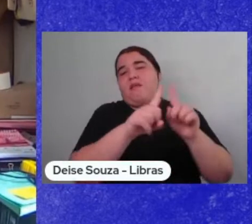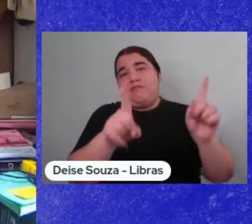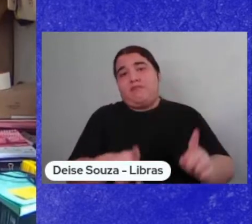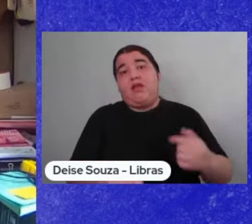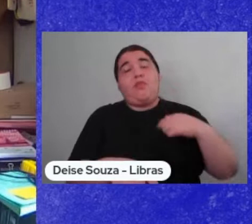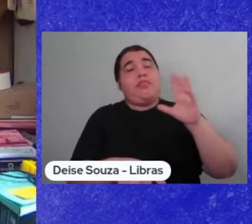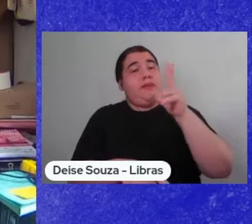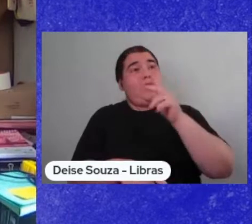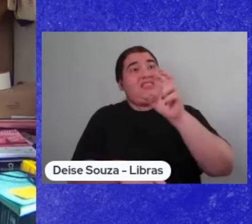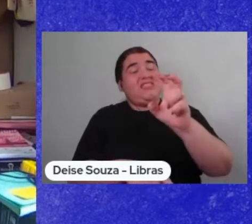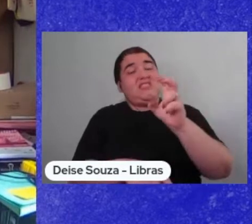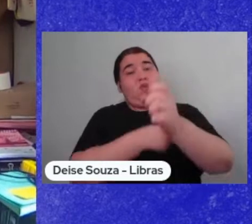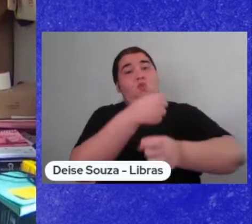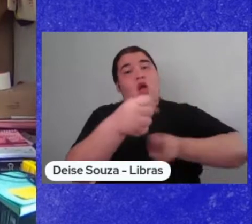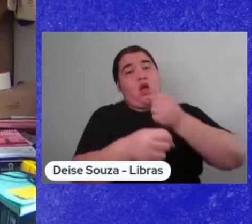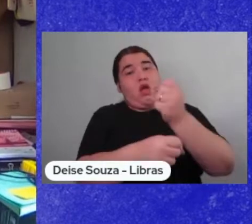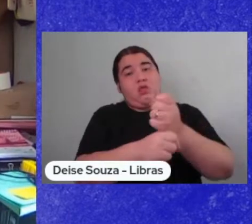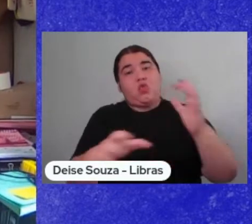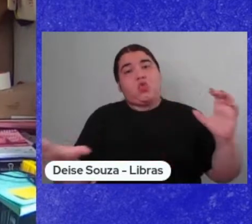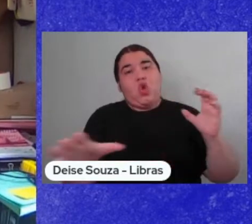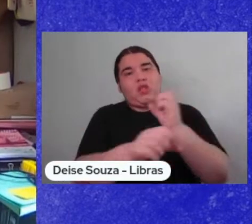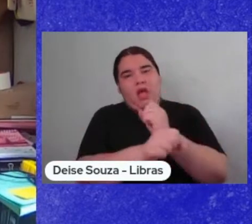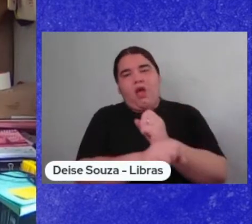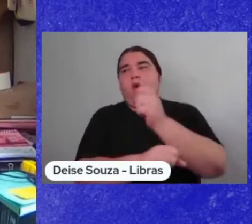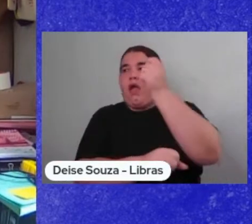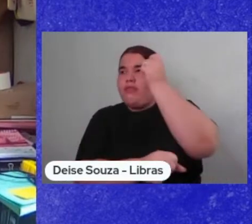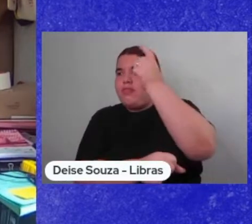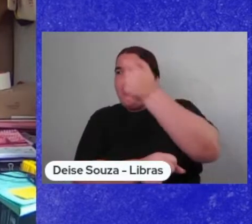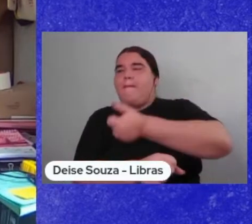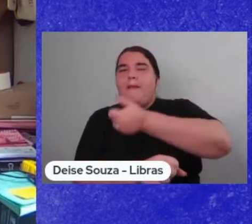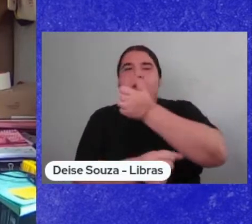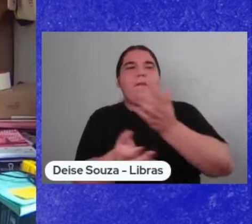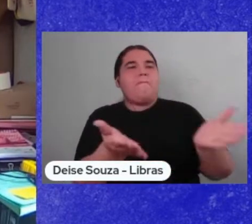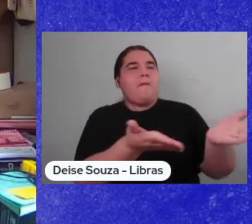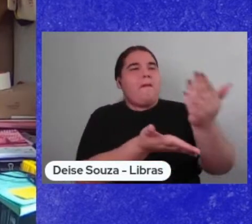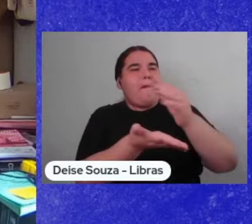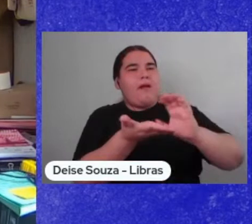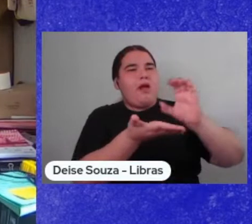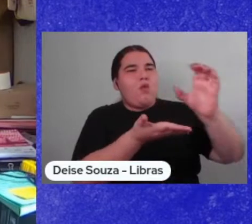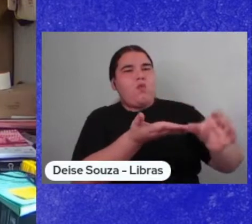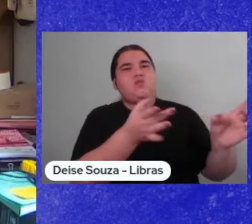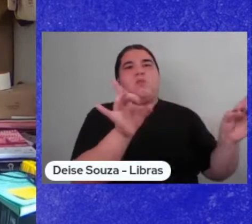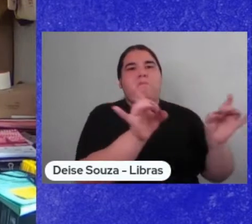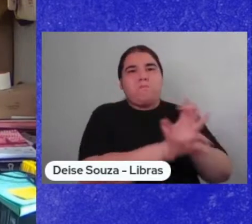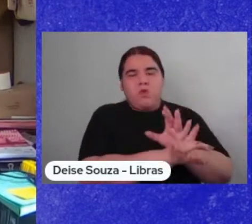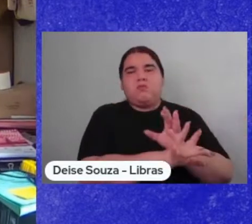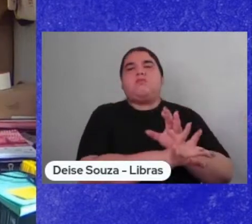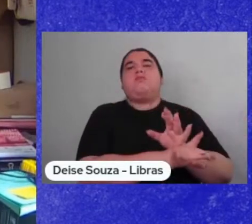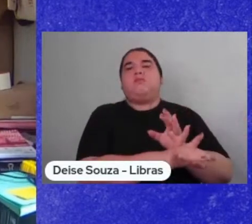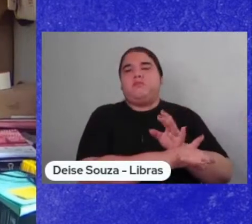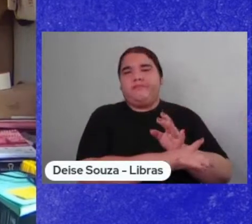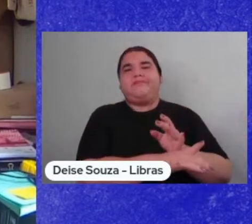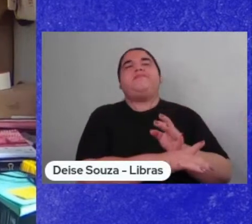para ser feito, no total, entre a ideia original, a gente captar recurso e ele ficar pronto. E acho que ele nasce de